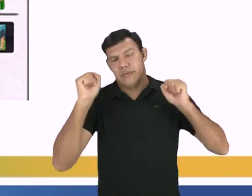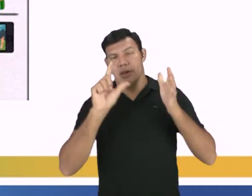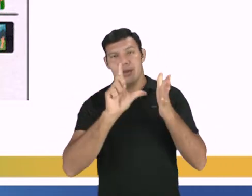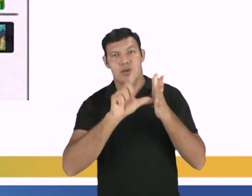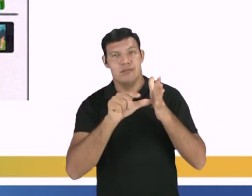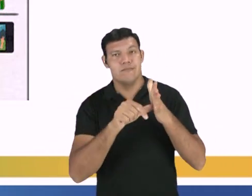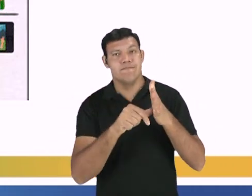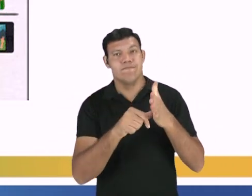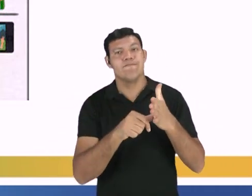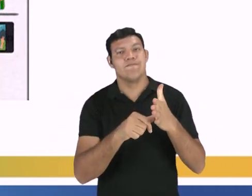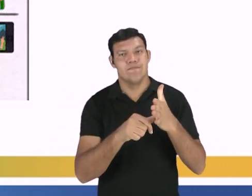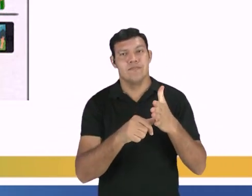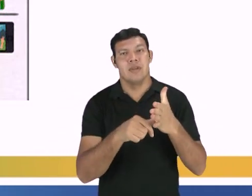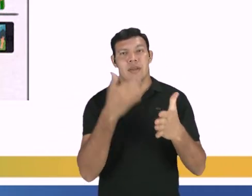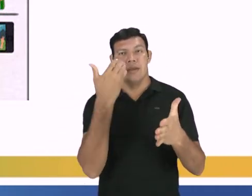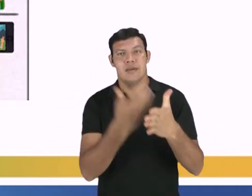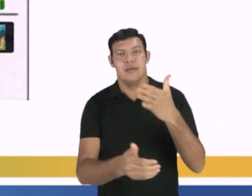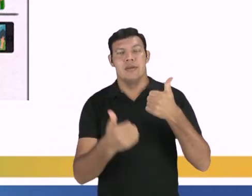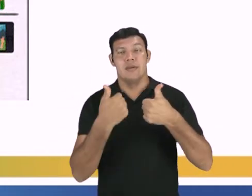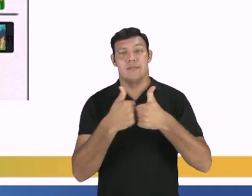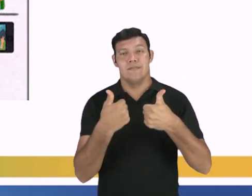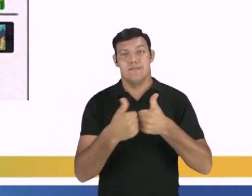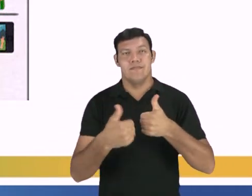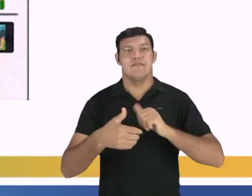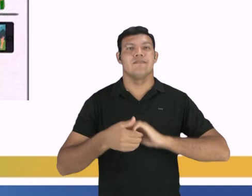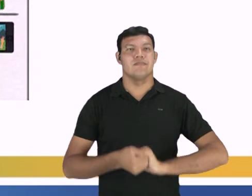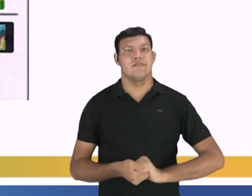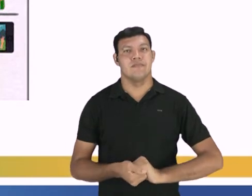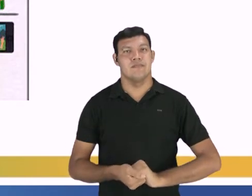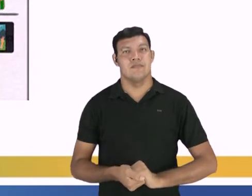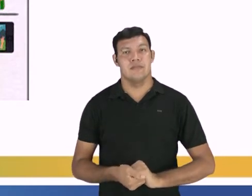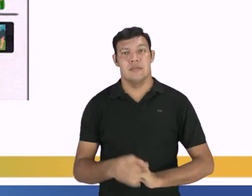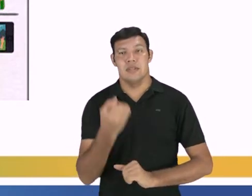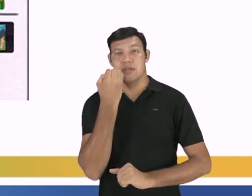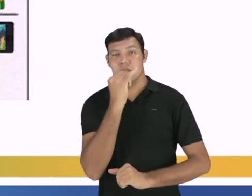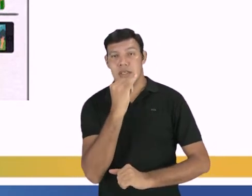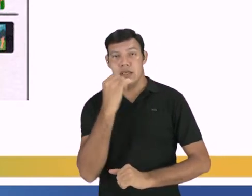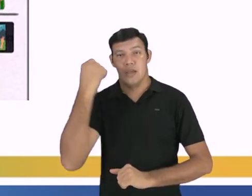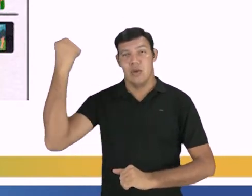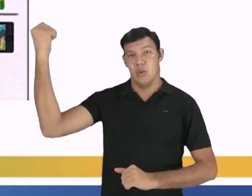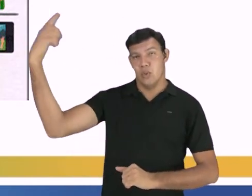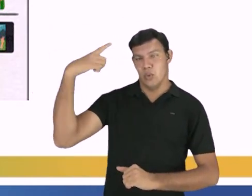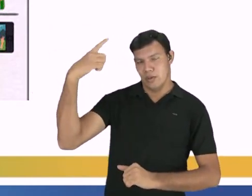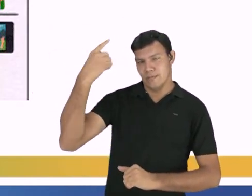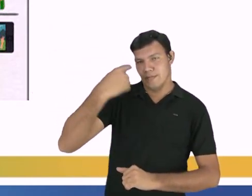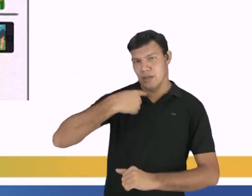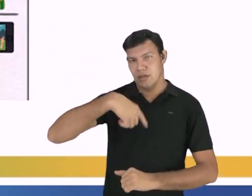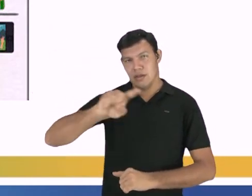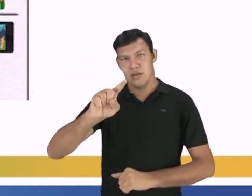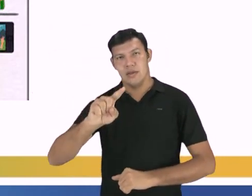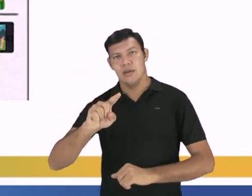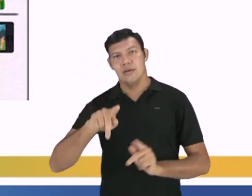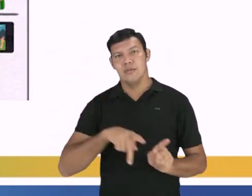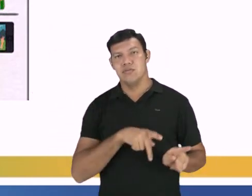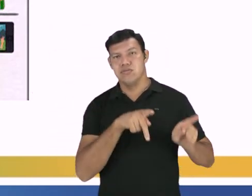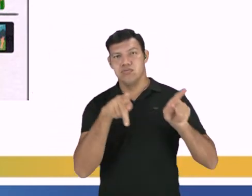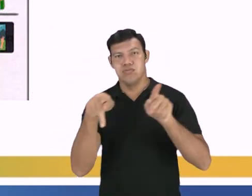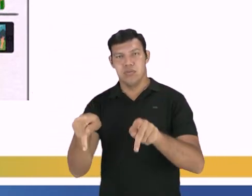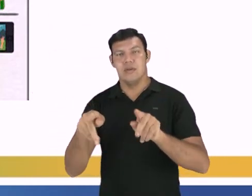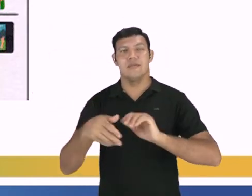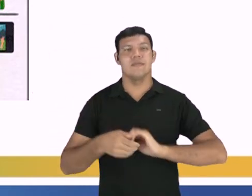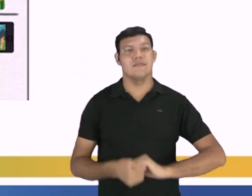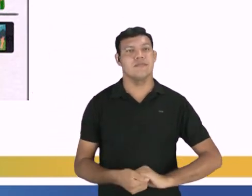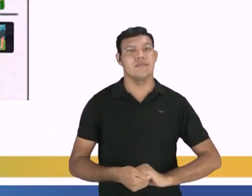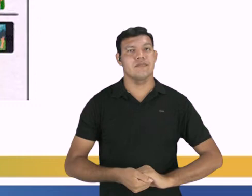ônibus. If it's sunny, we'll go to the park. Se fizer sol, nós iremos ao parque. If I find your